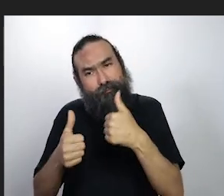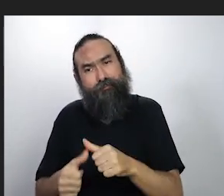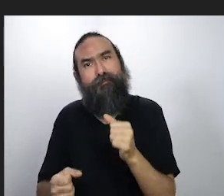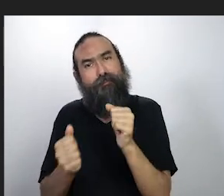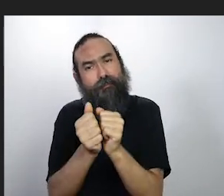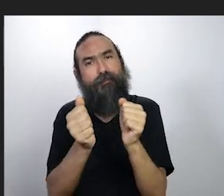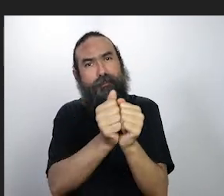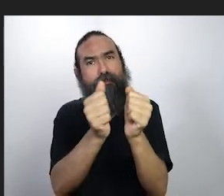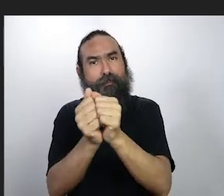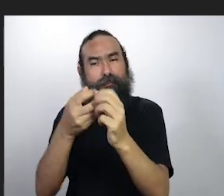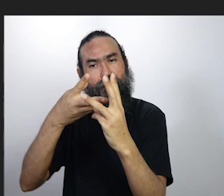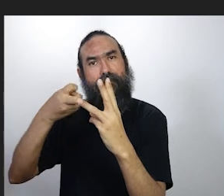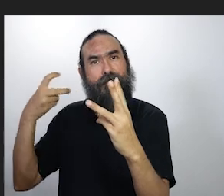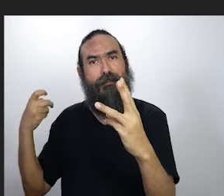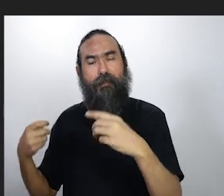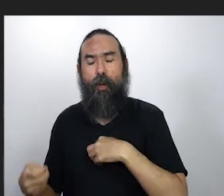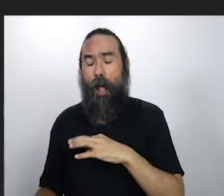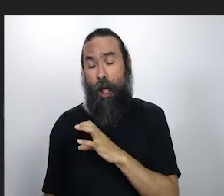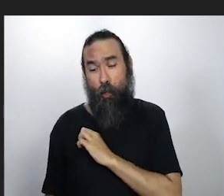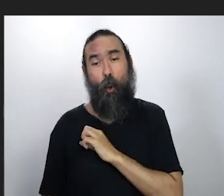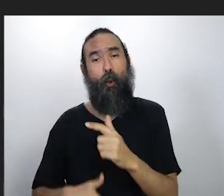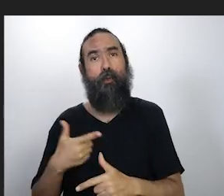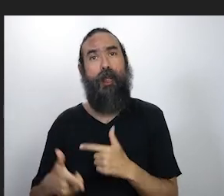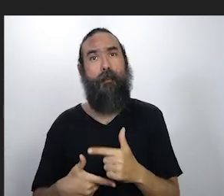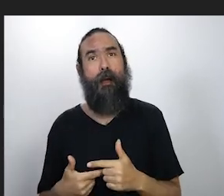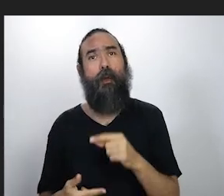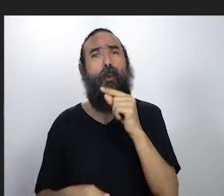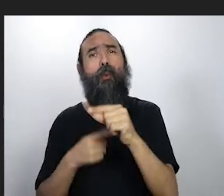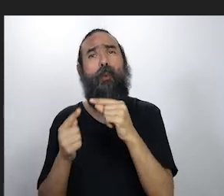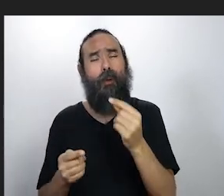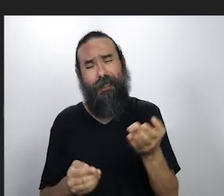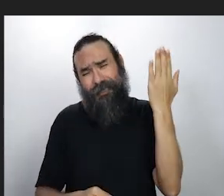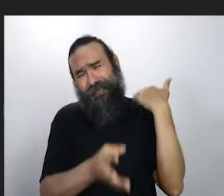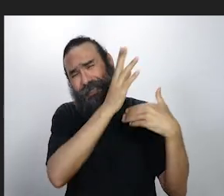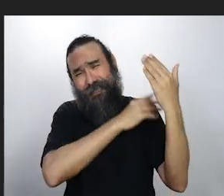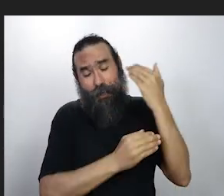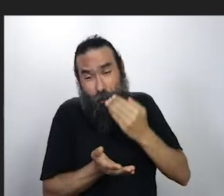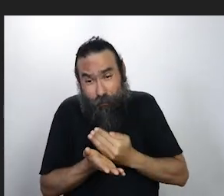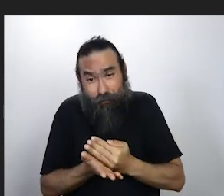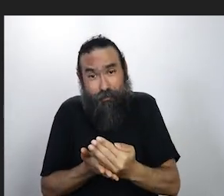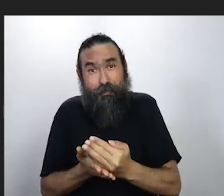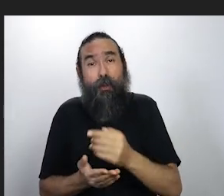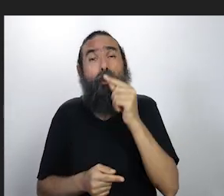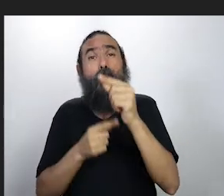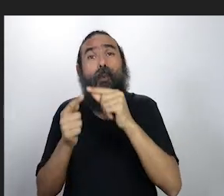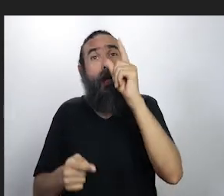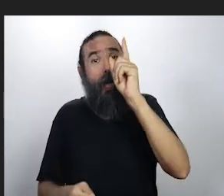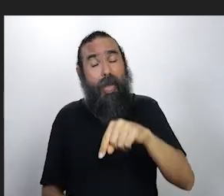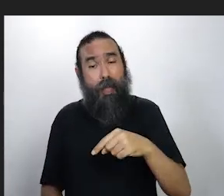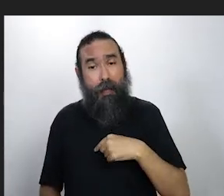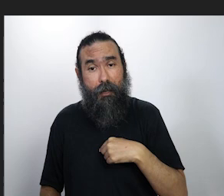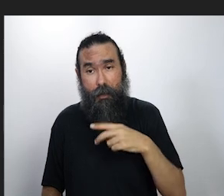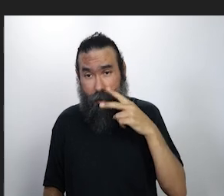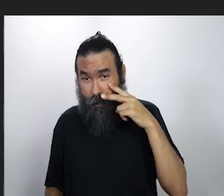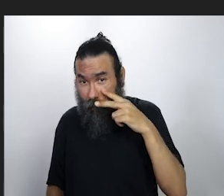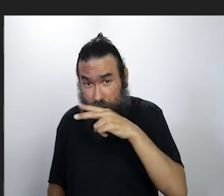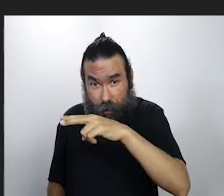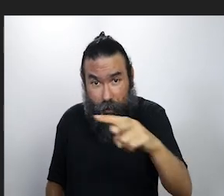grande encantamento pela cultura indígena, um encantamento total que nunca acaba, sempre